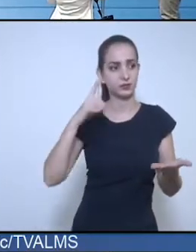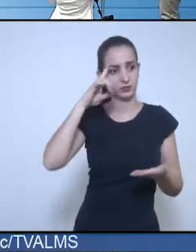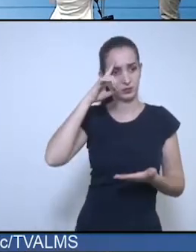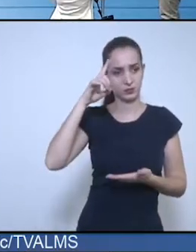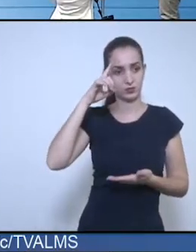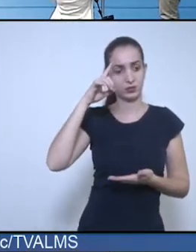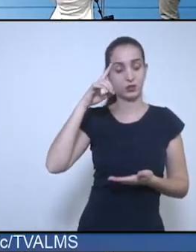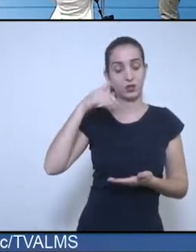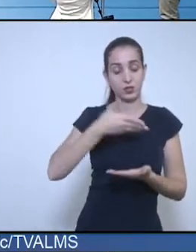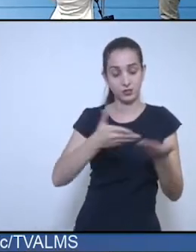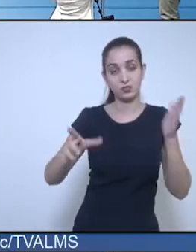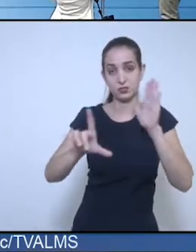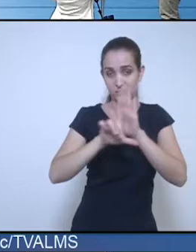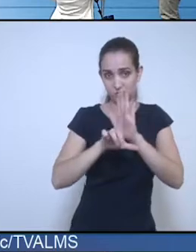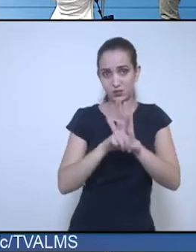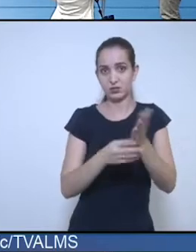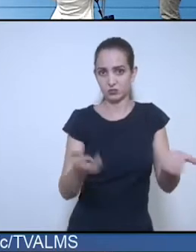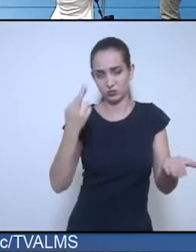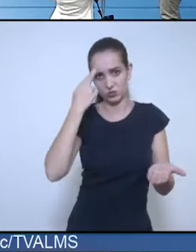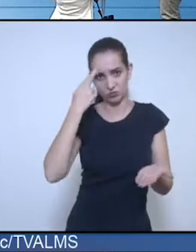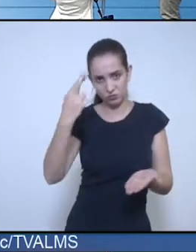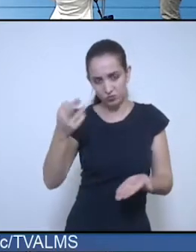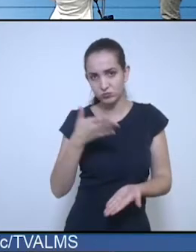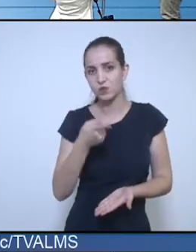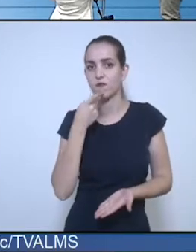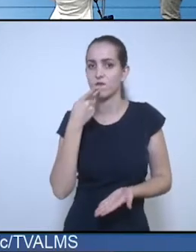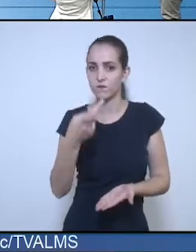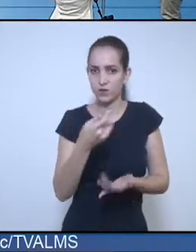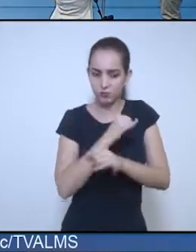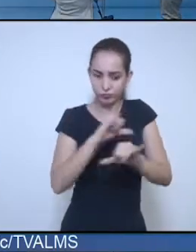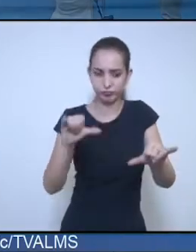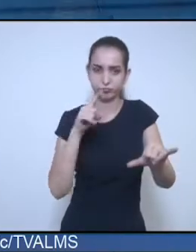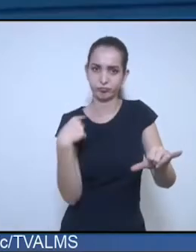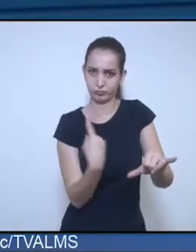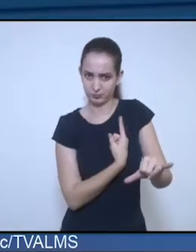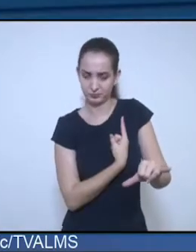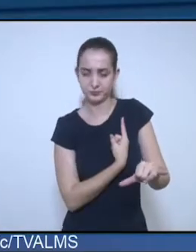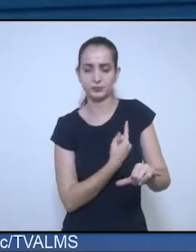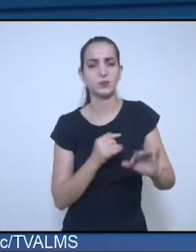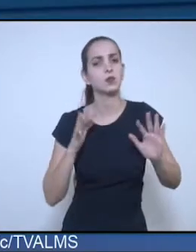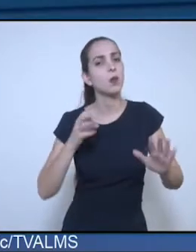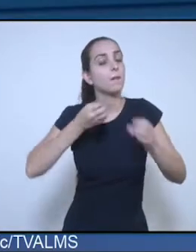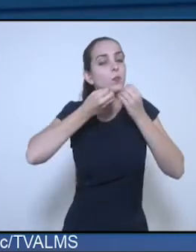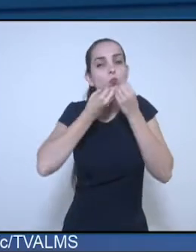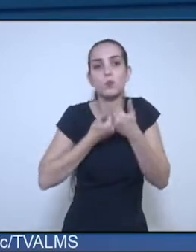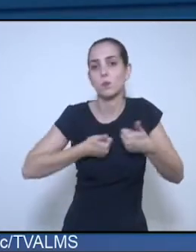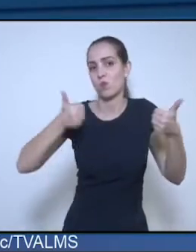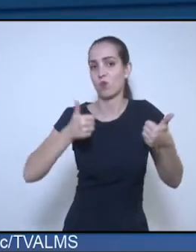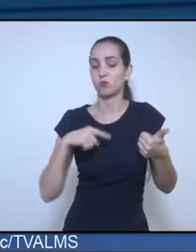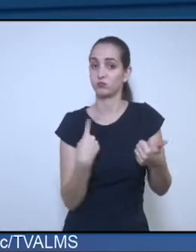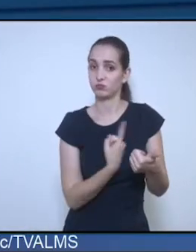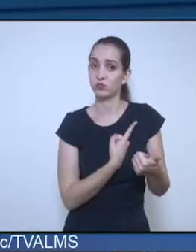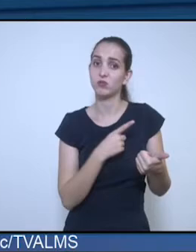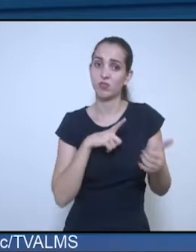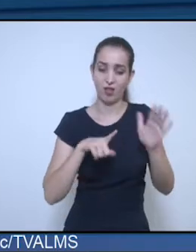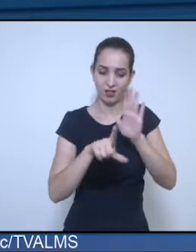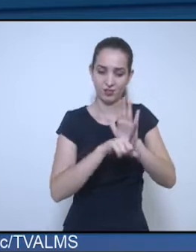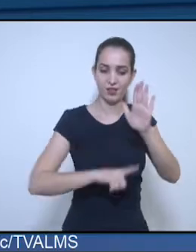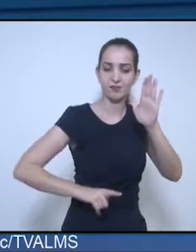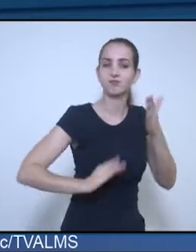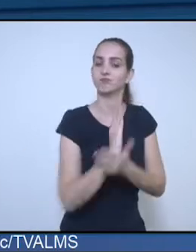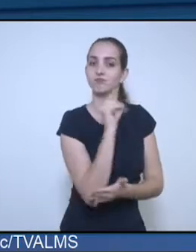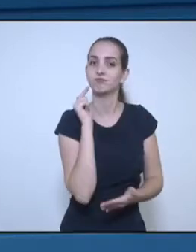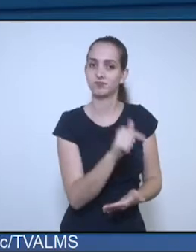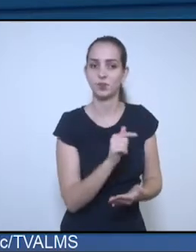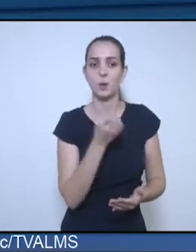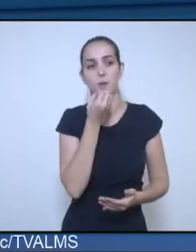Vossa Excelência acaba de nos repassar. É muito bom quando a gente aprova uma lei. É